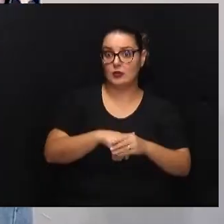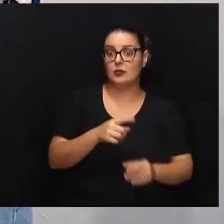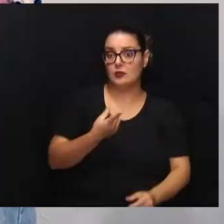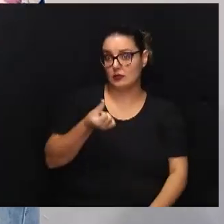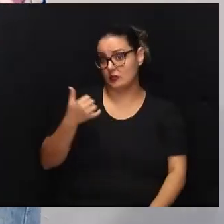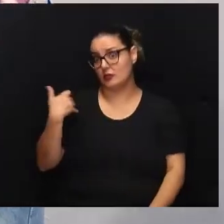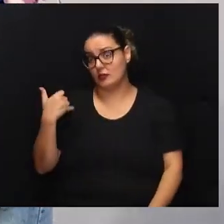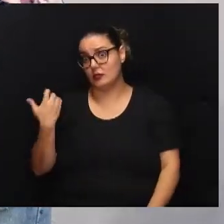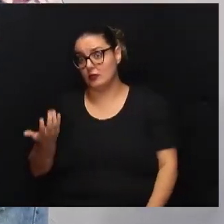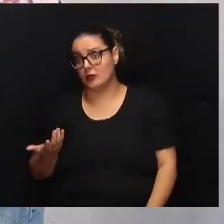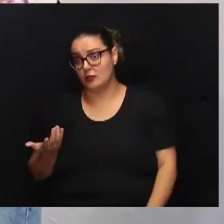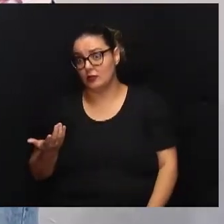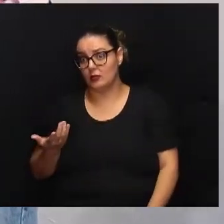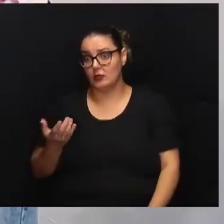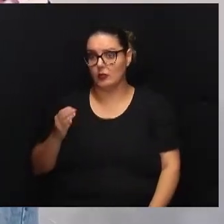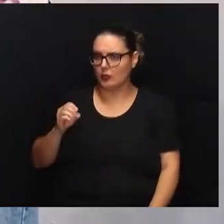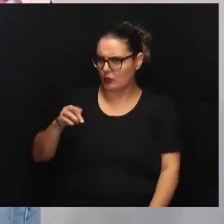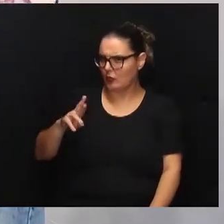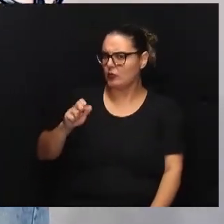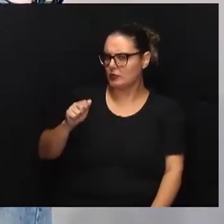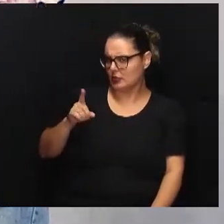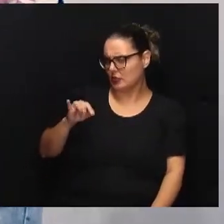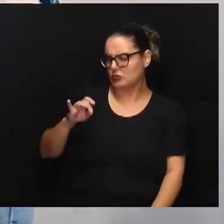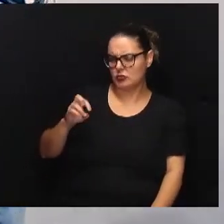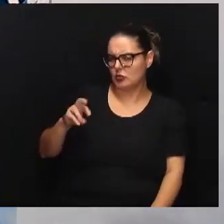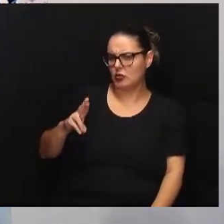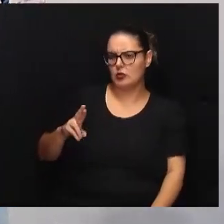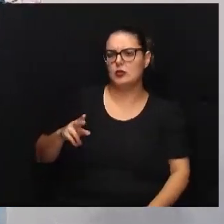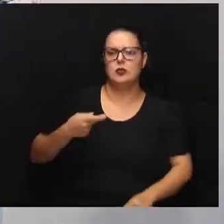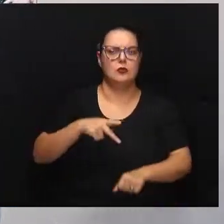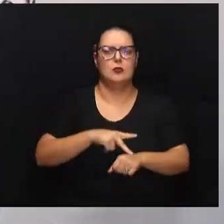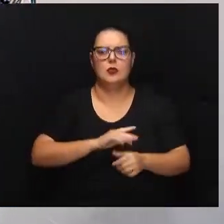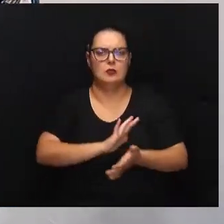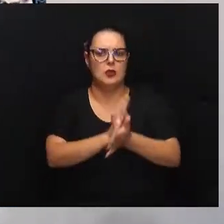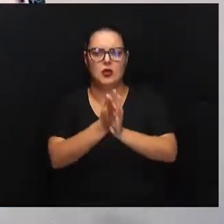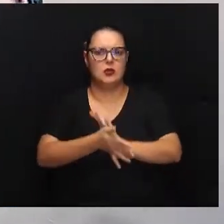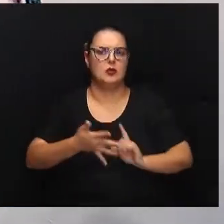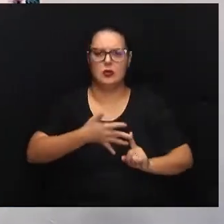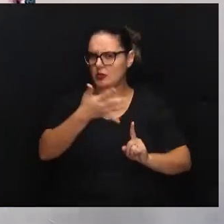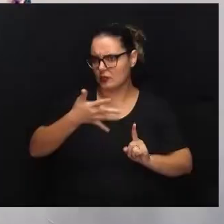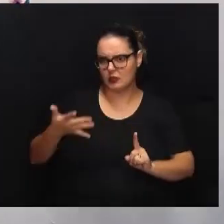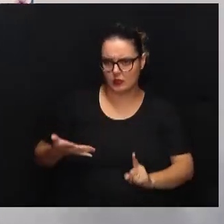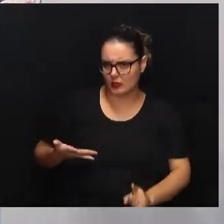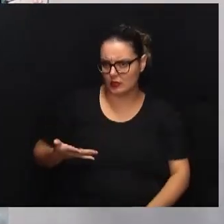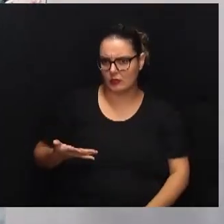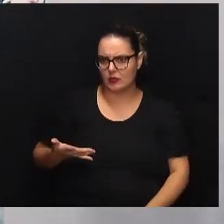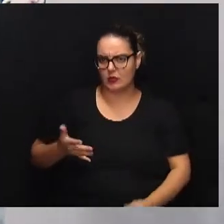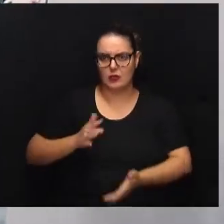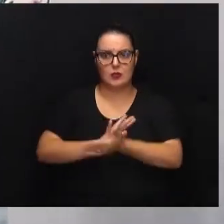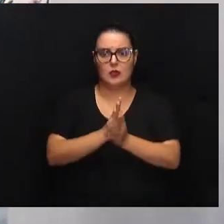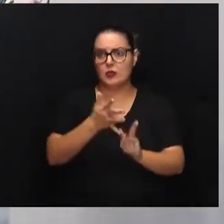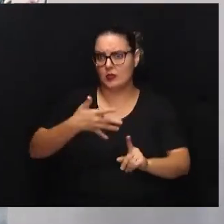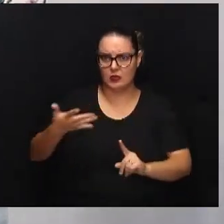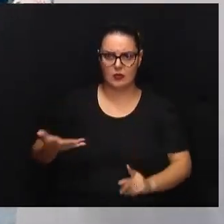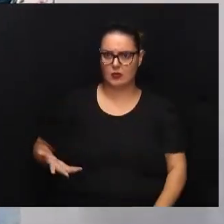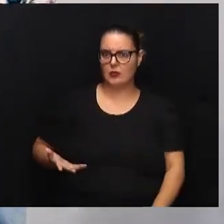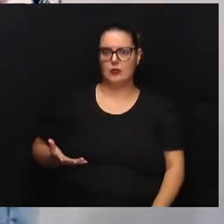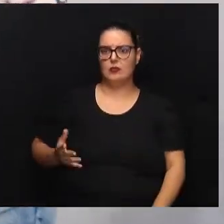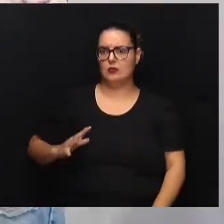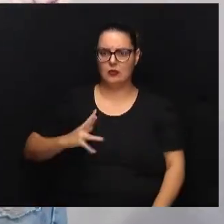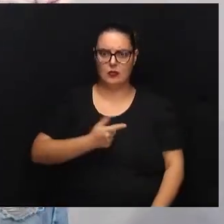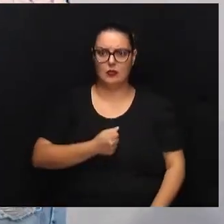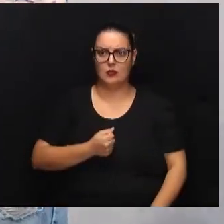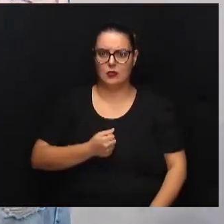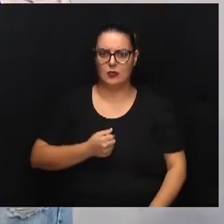O país que mais mata LGBTQIAP+, mais mata trans e travestis e mais consome pornografia trans e travesti. E